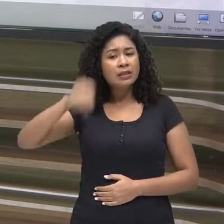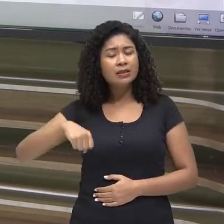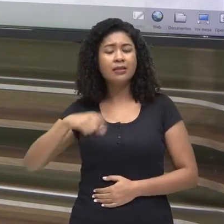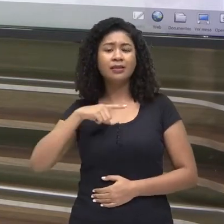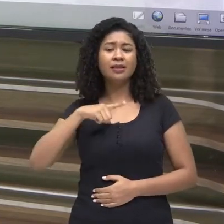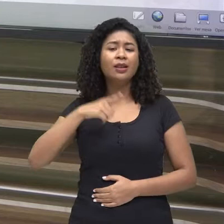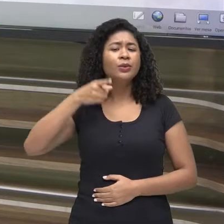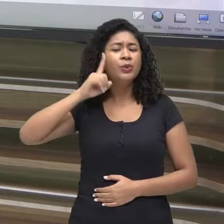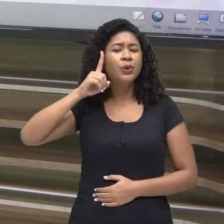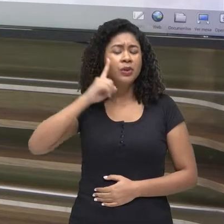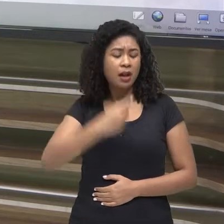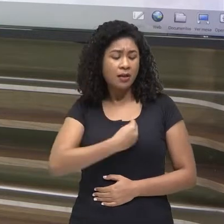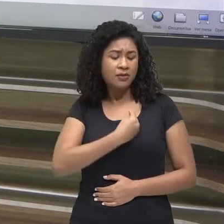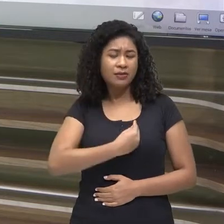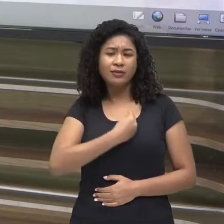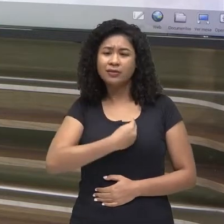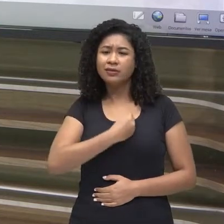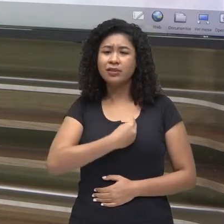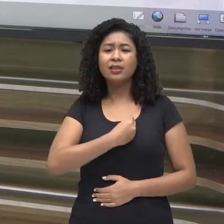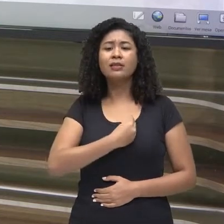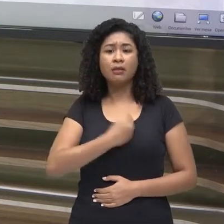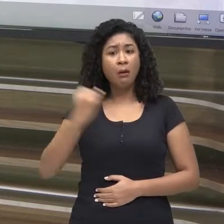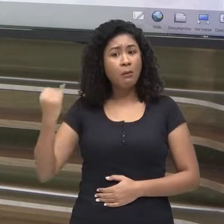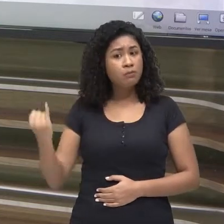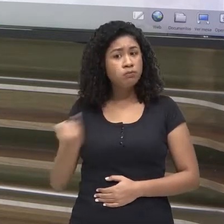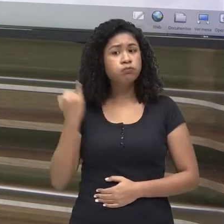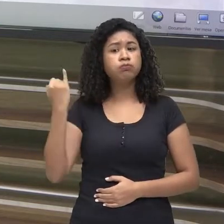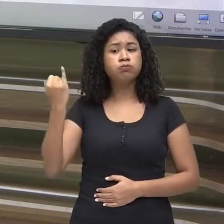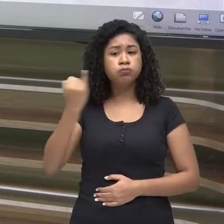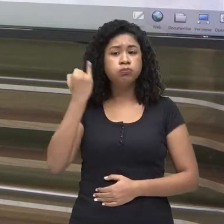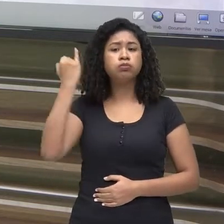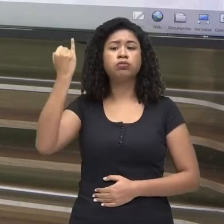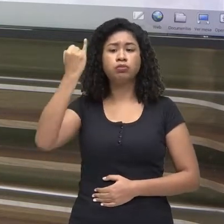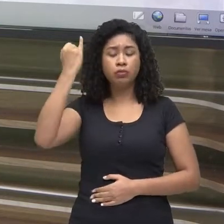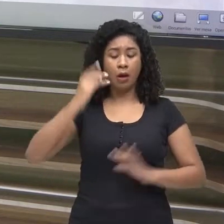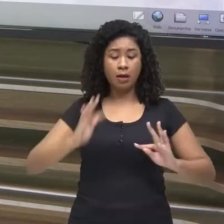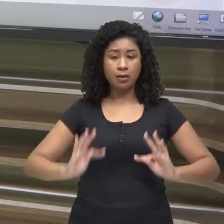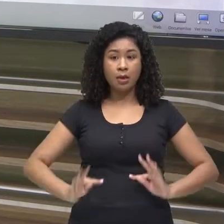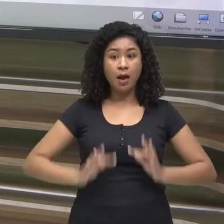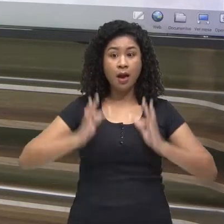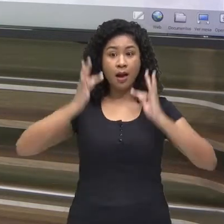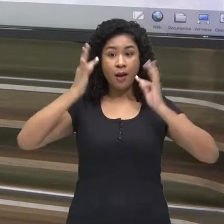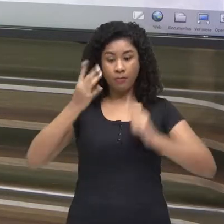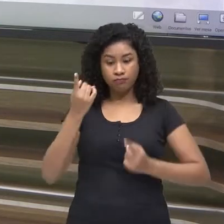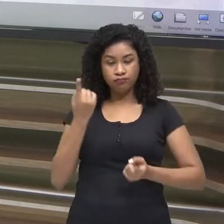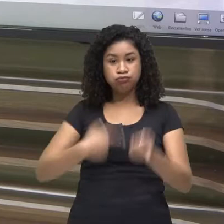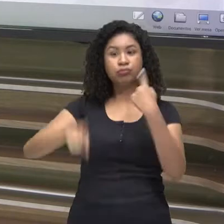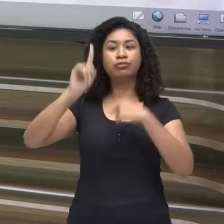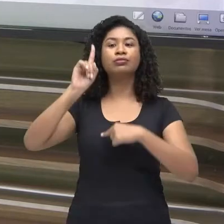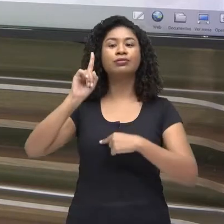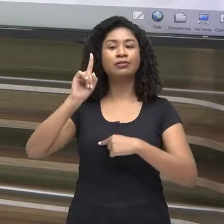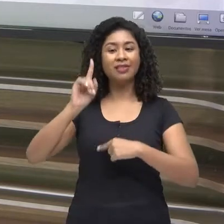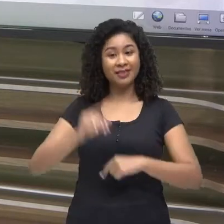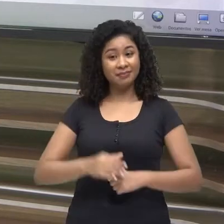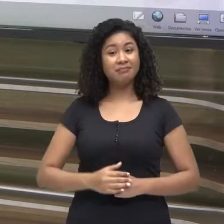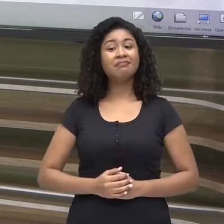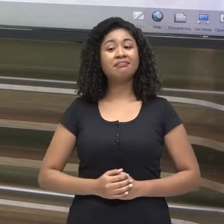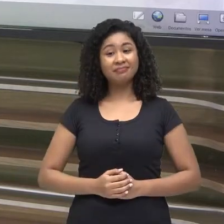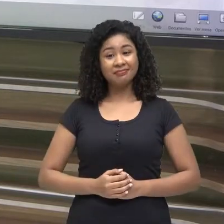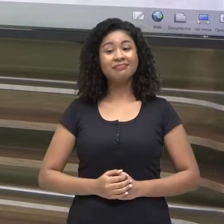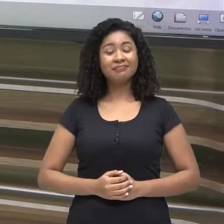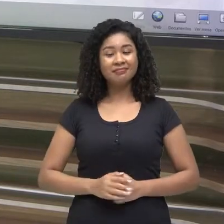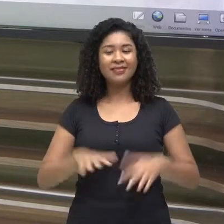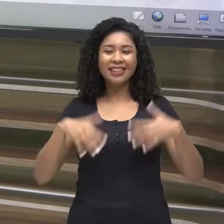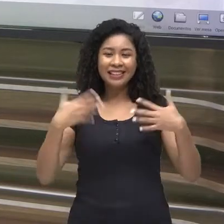dia a dia. A química foi fundamental para todo o avanço tecnológico que a gente teve até hoje. Então, a gente